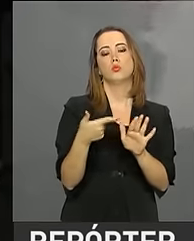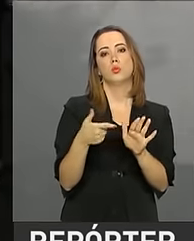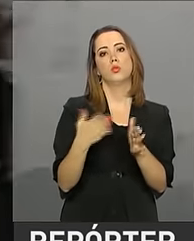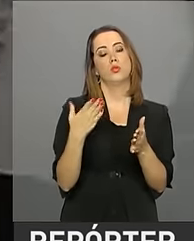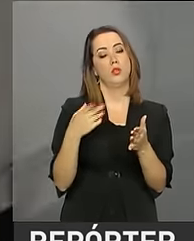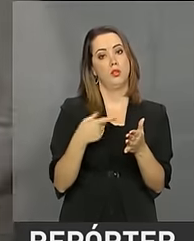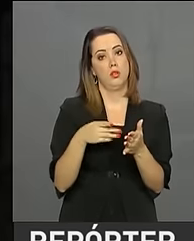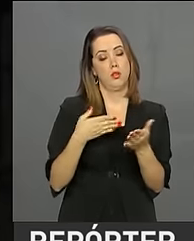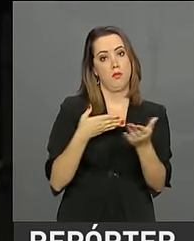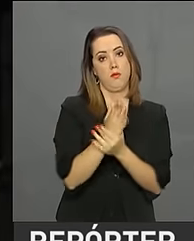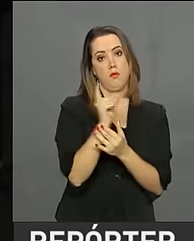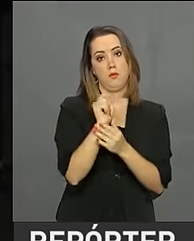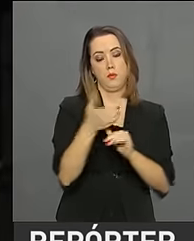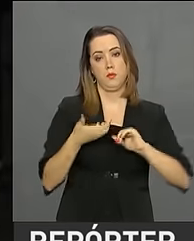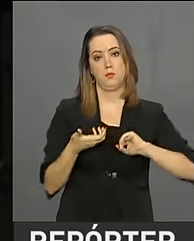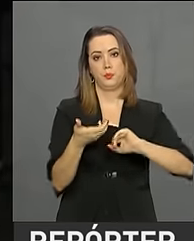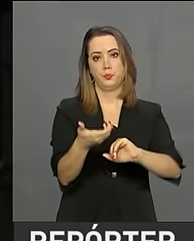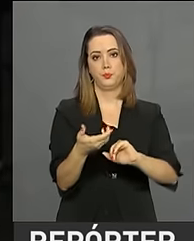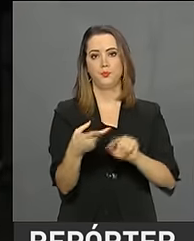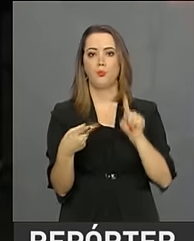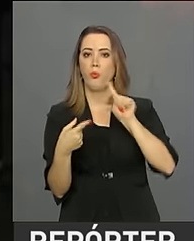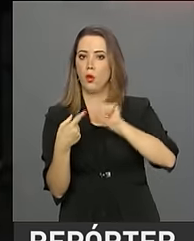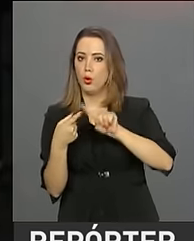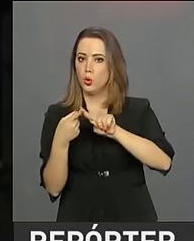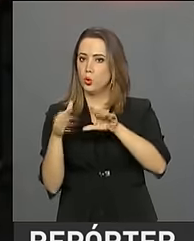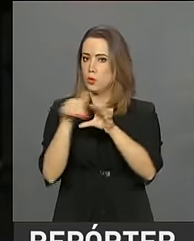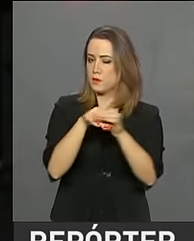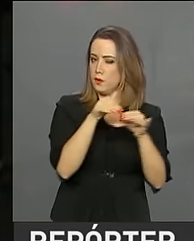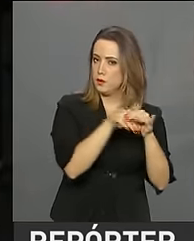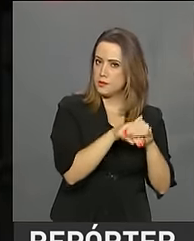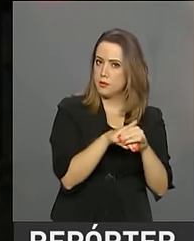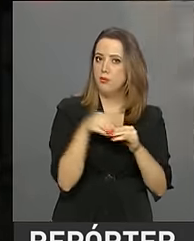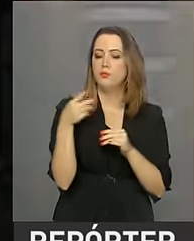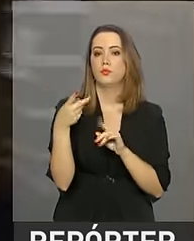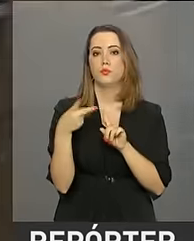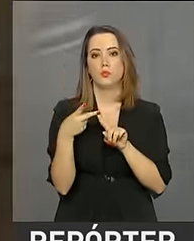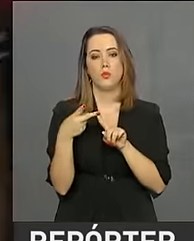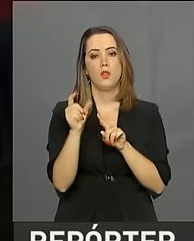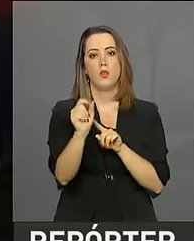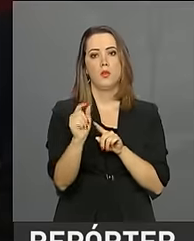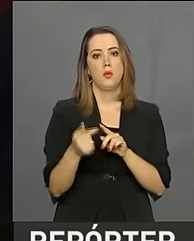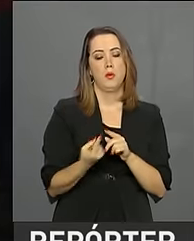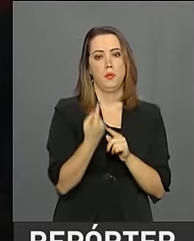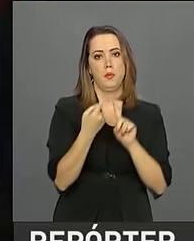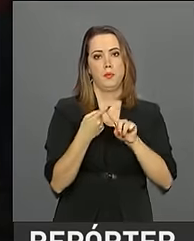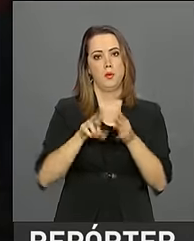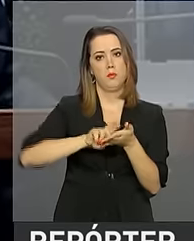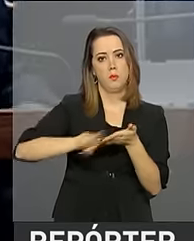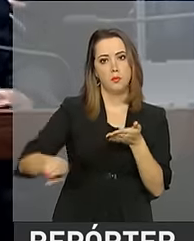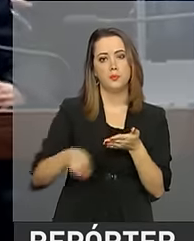em 2 votações. Na primeira votação, os senadores decidiram pela perda de mandato.